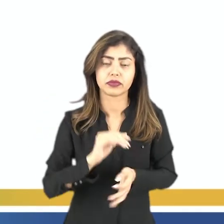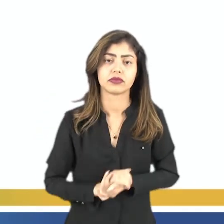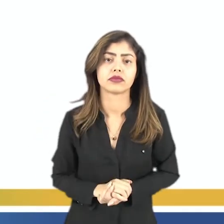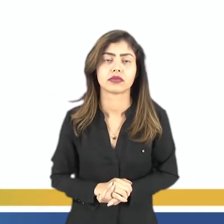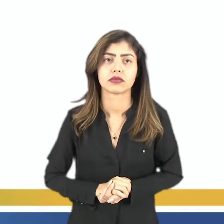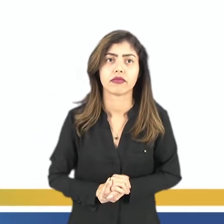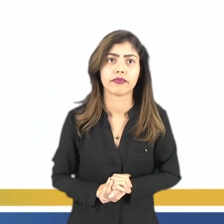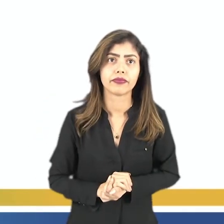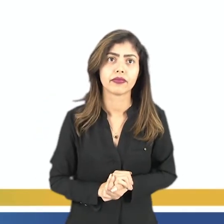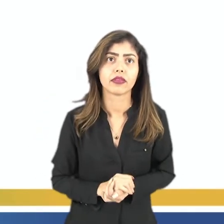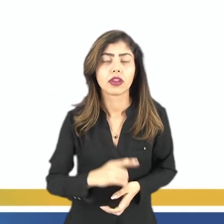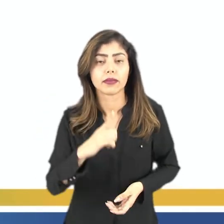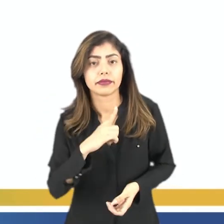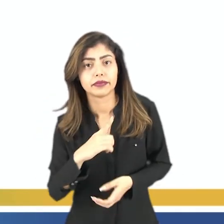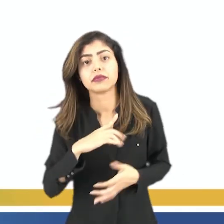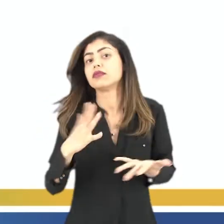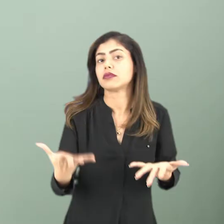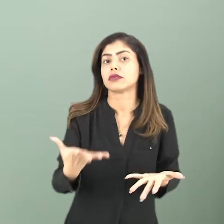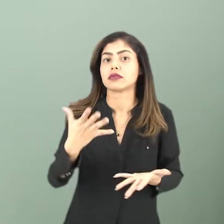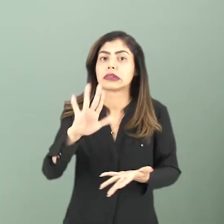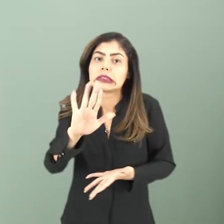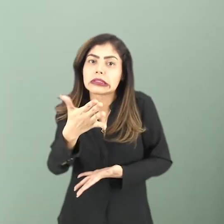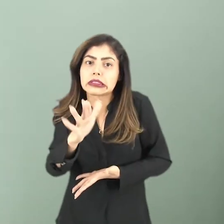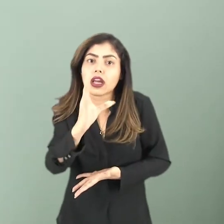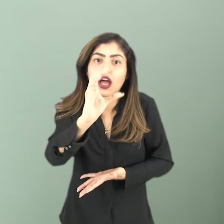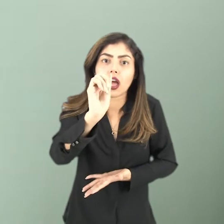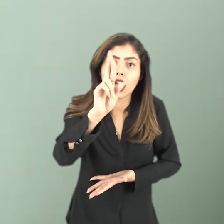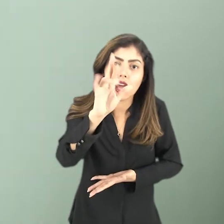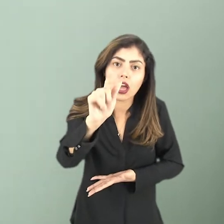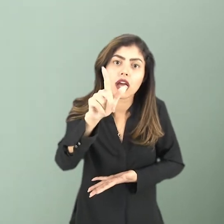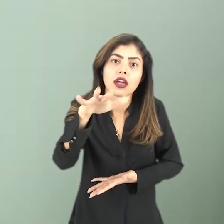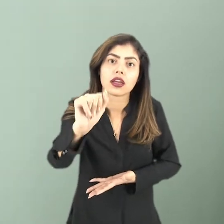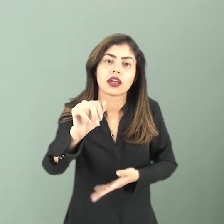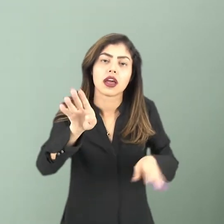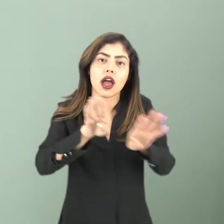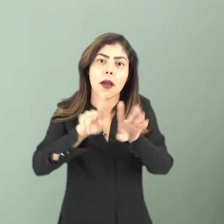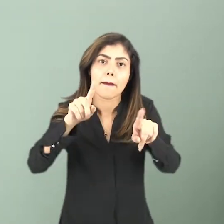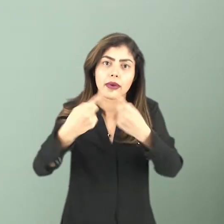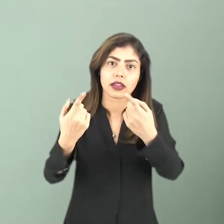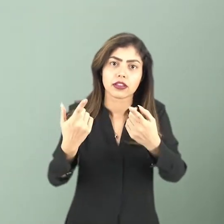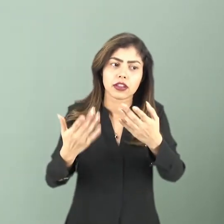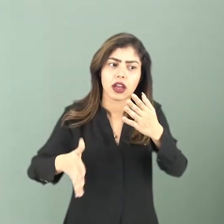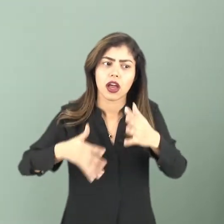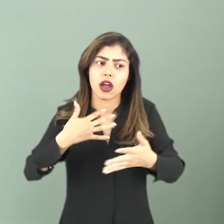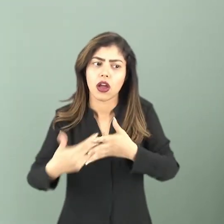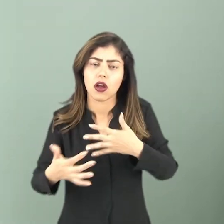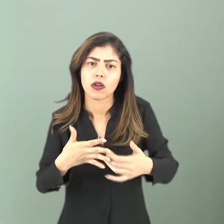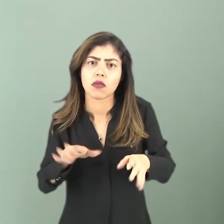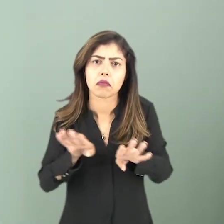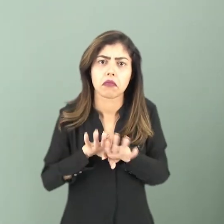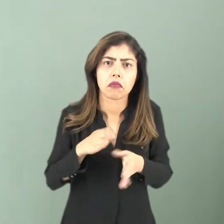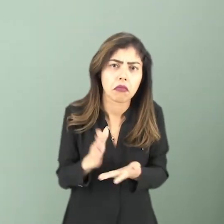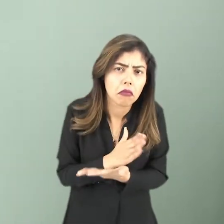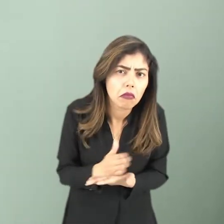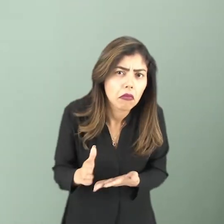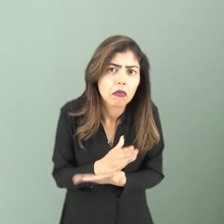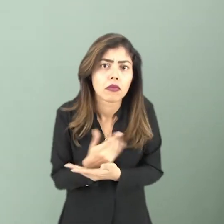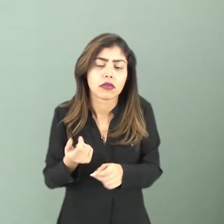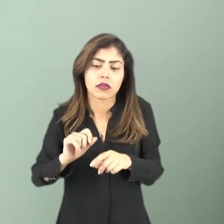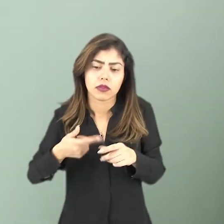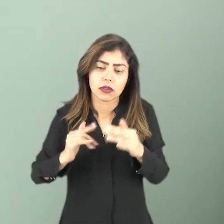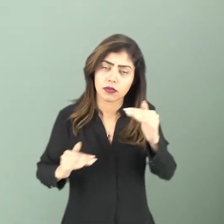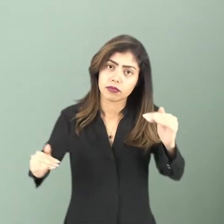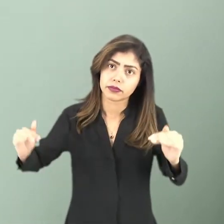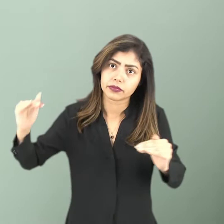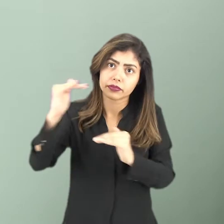gente era para ter um valor de carga nesse circuito, e essa carga, de alguma forma, por algum motivo, vai ser